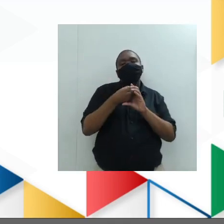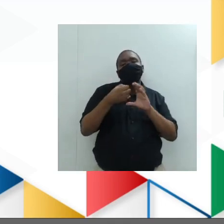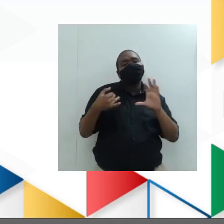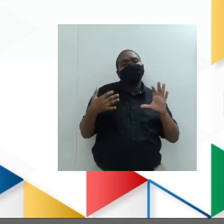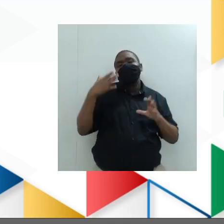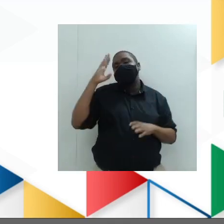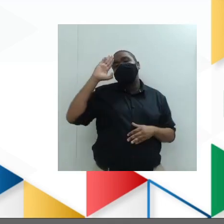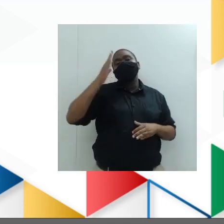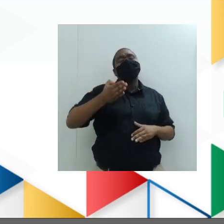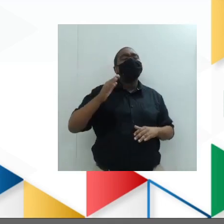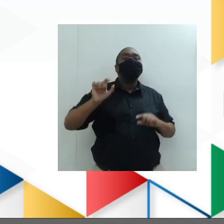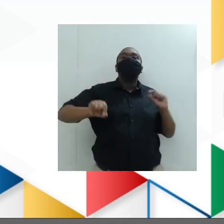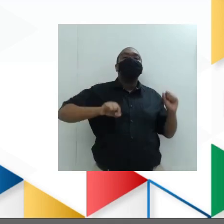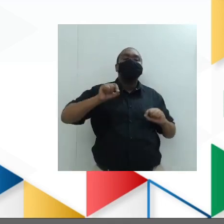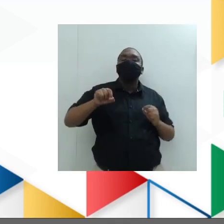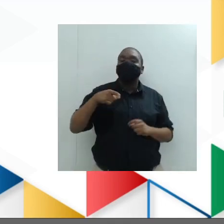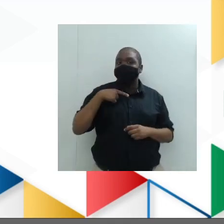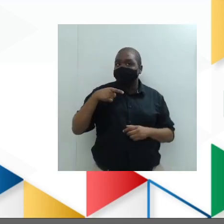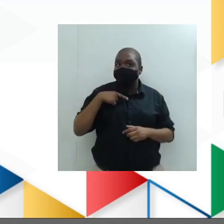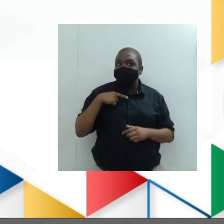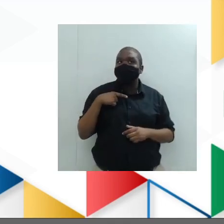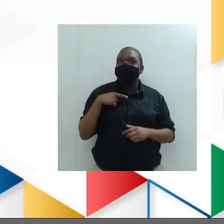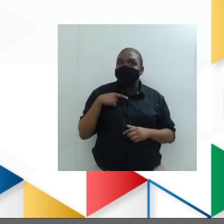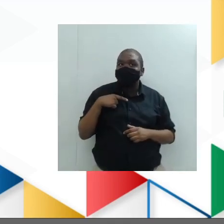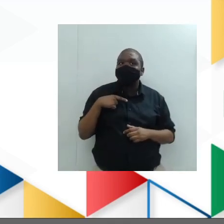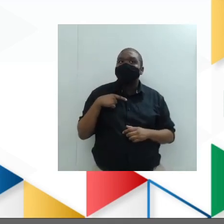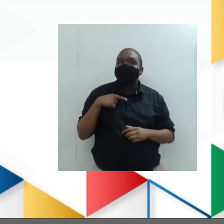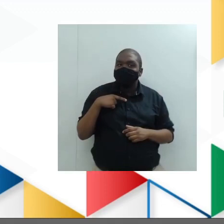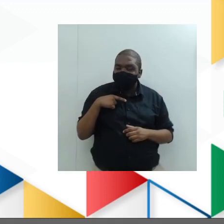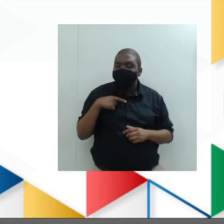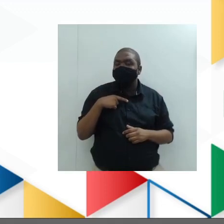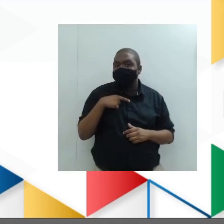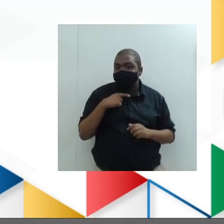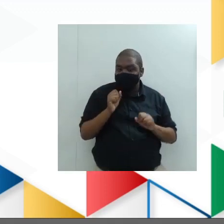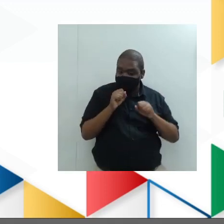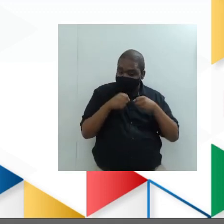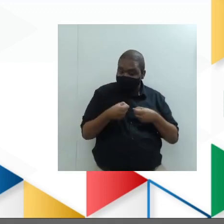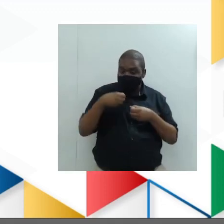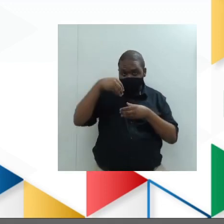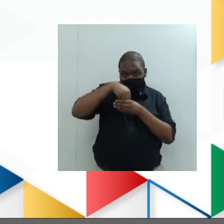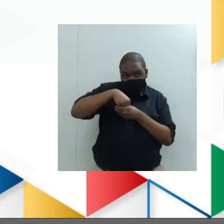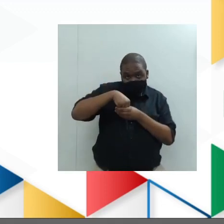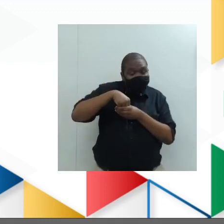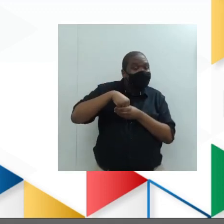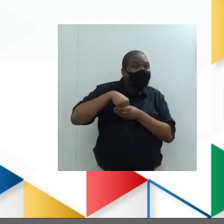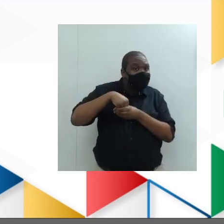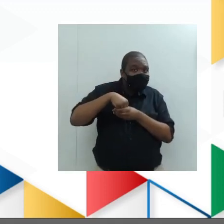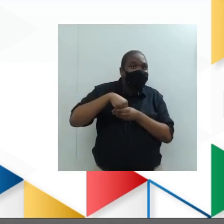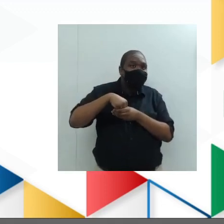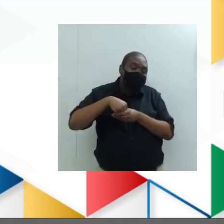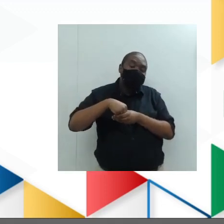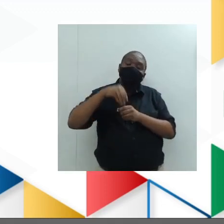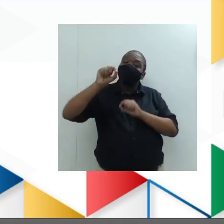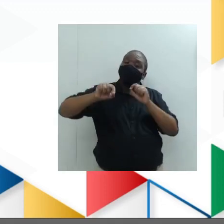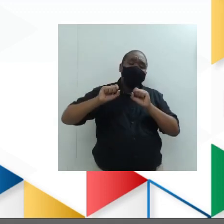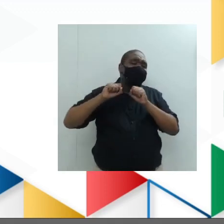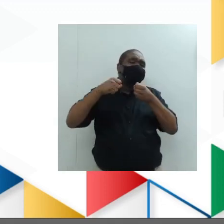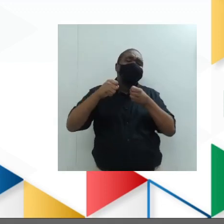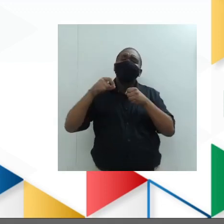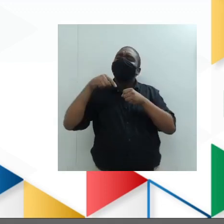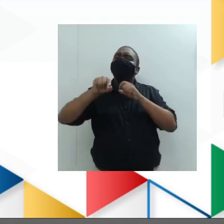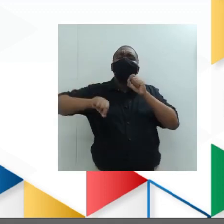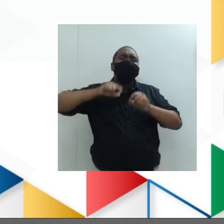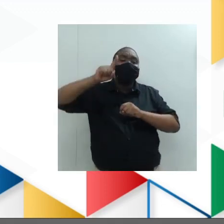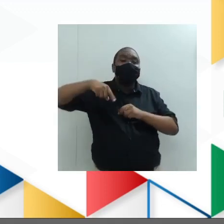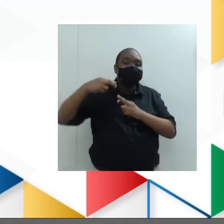desses geradores é a presença ali de uma resistência interna, que é responsável pela